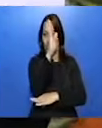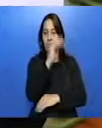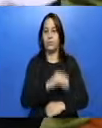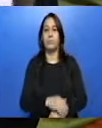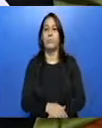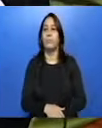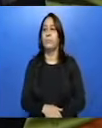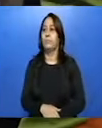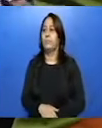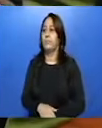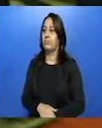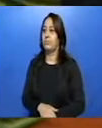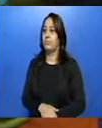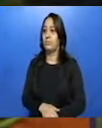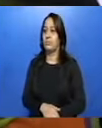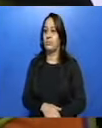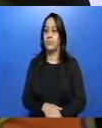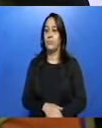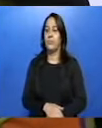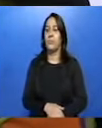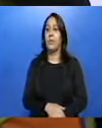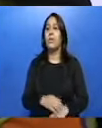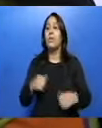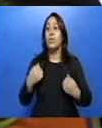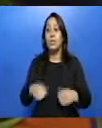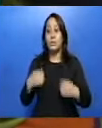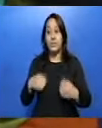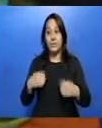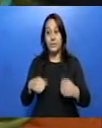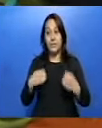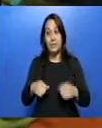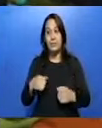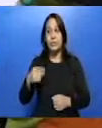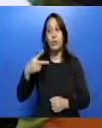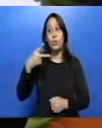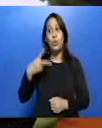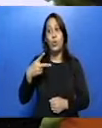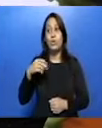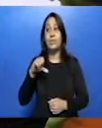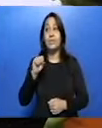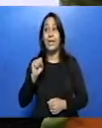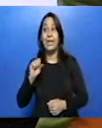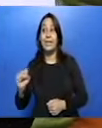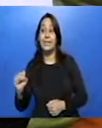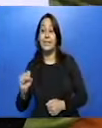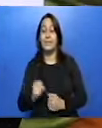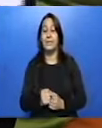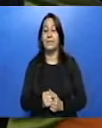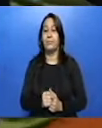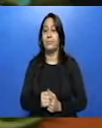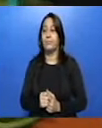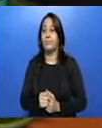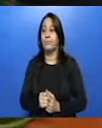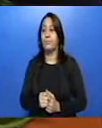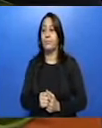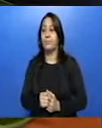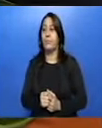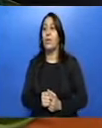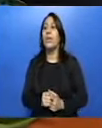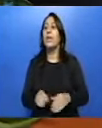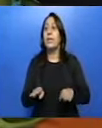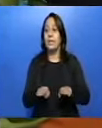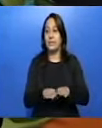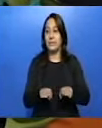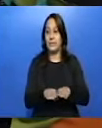Bússola. Aqui, nós precisamos, ó, de dois S nas palavrinhas. Eles